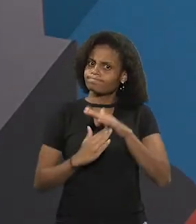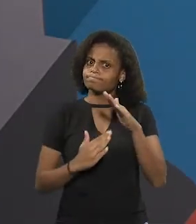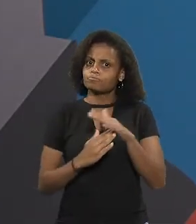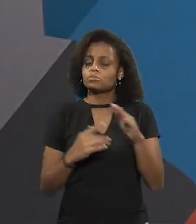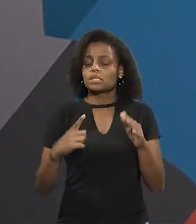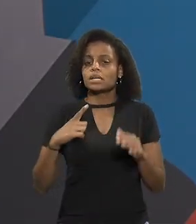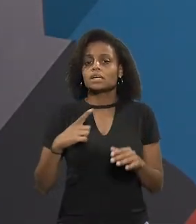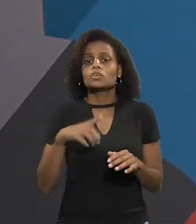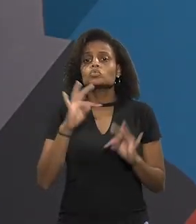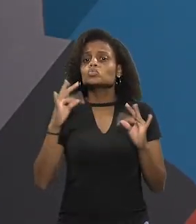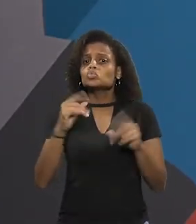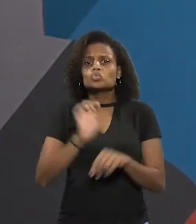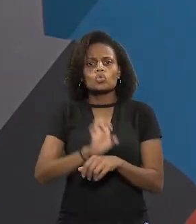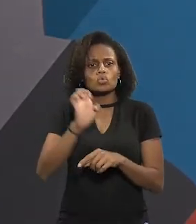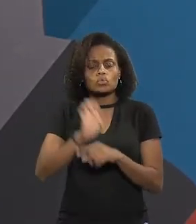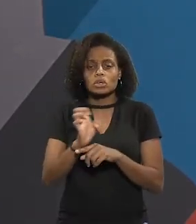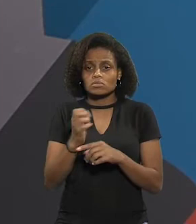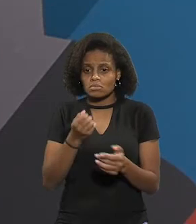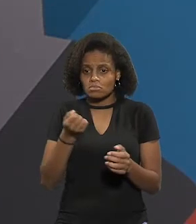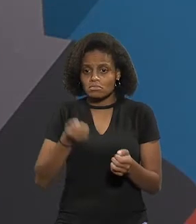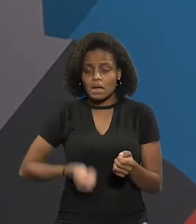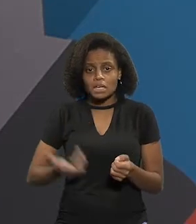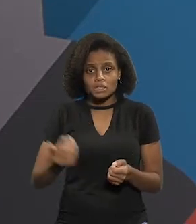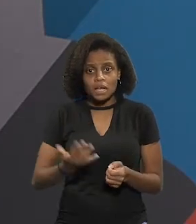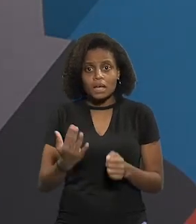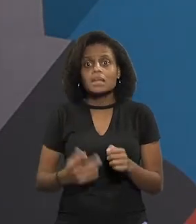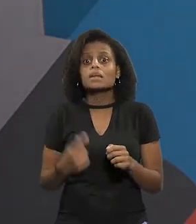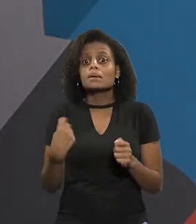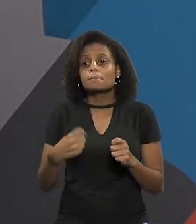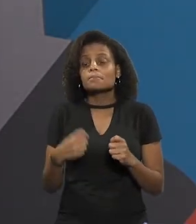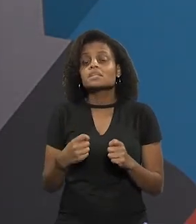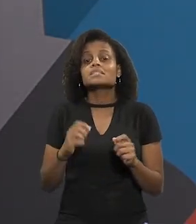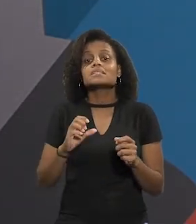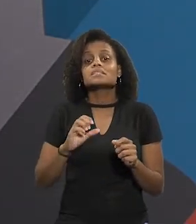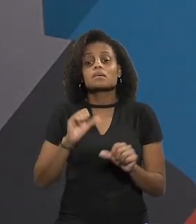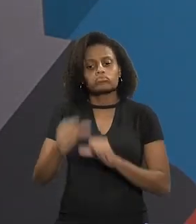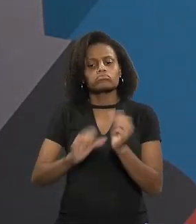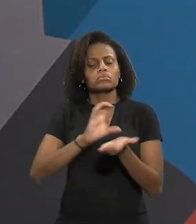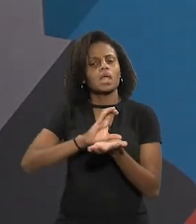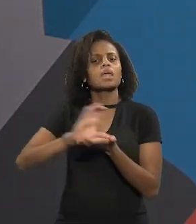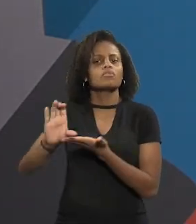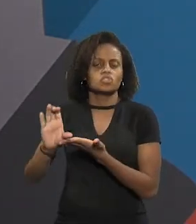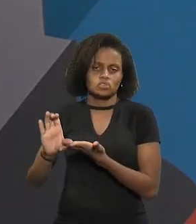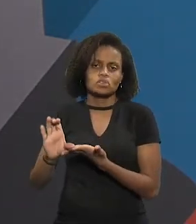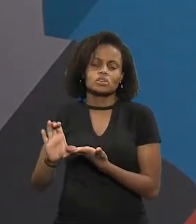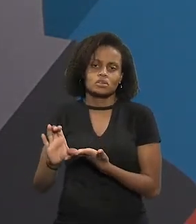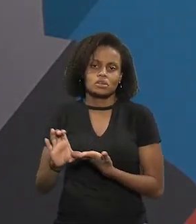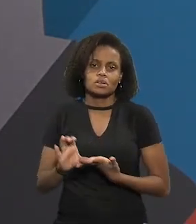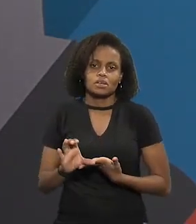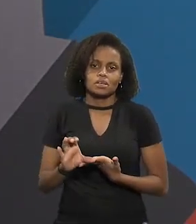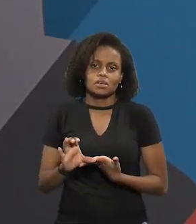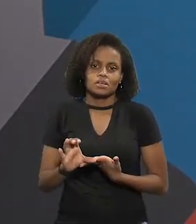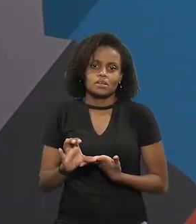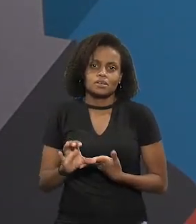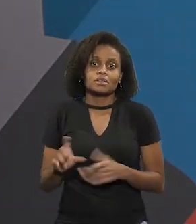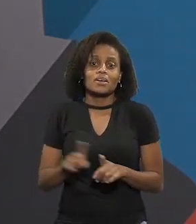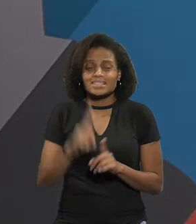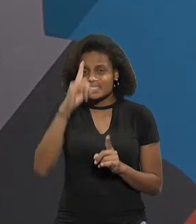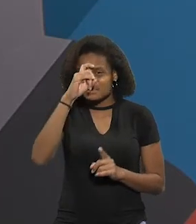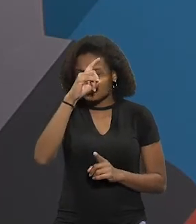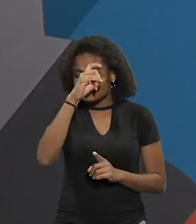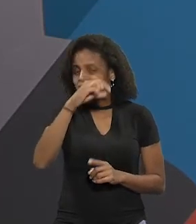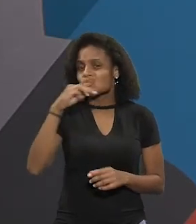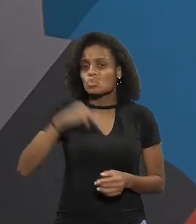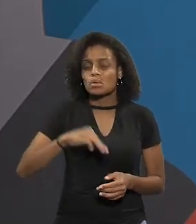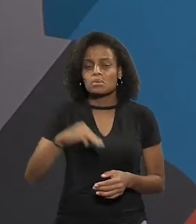o gasto que o governo faça nesse momento, ele tem que ser em detrimento de outro investimento e numa matemática muito